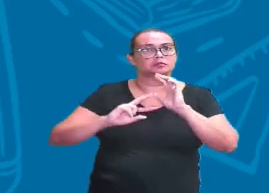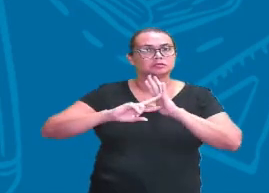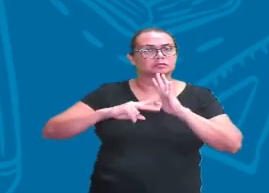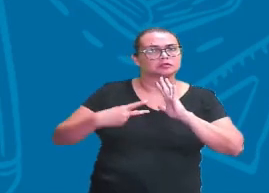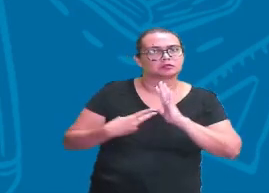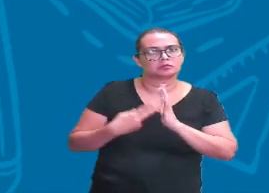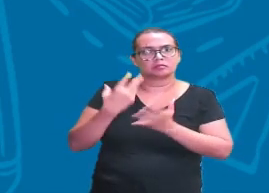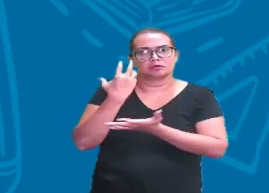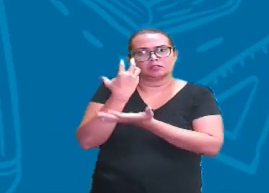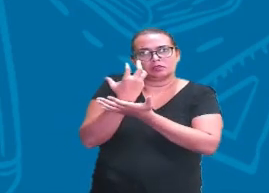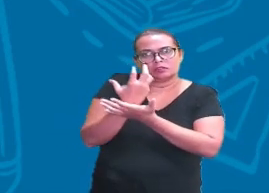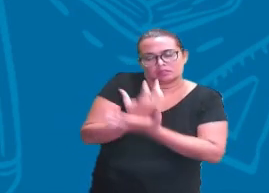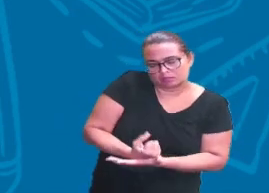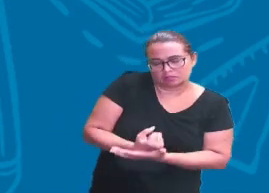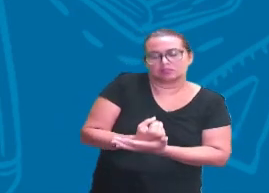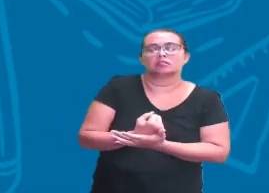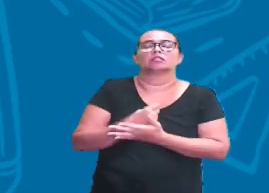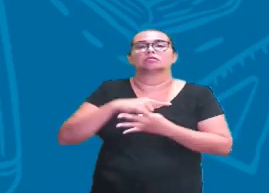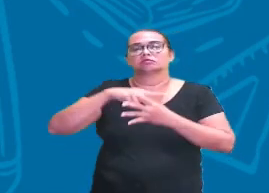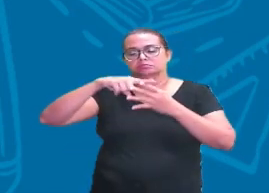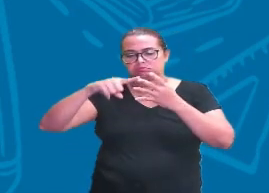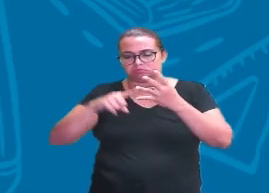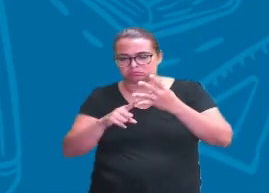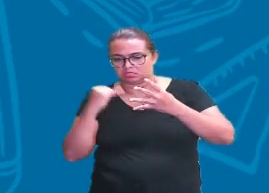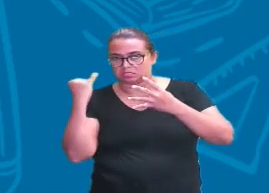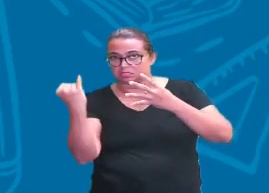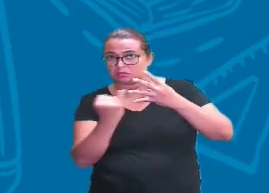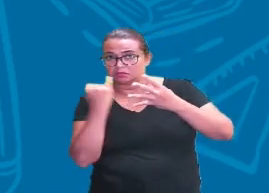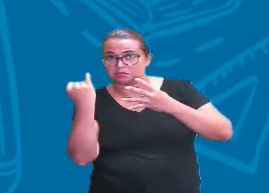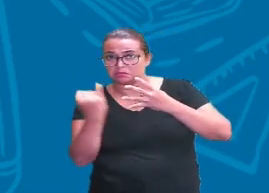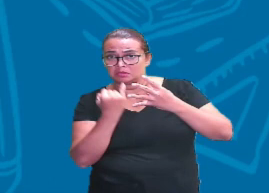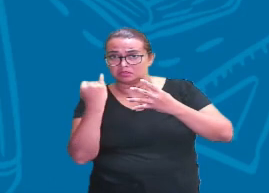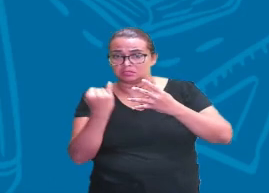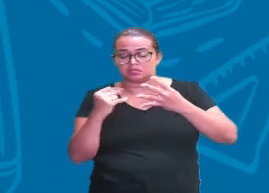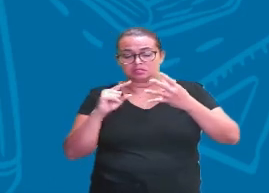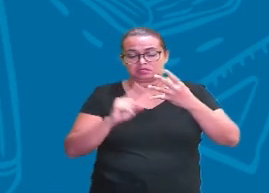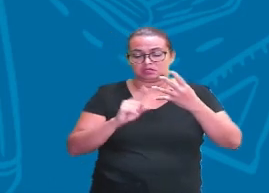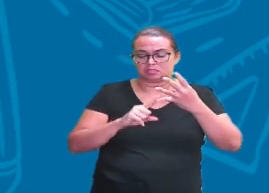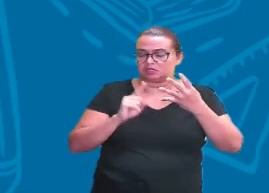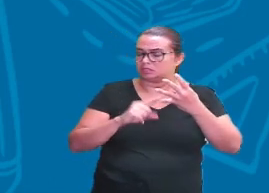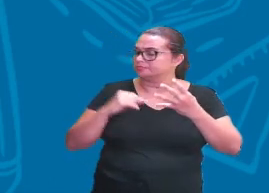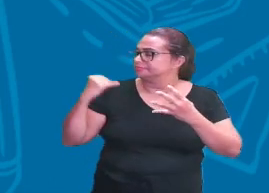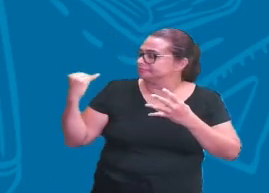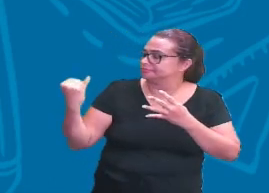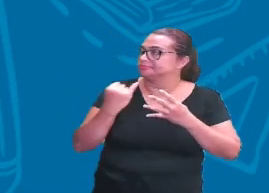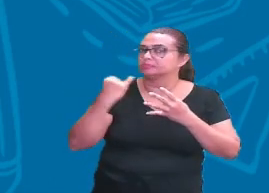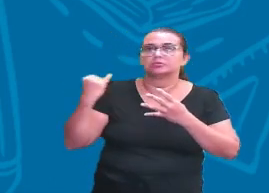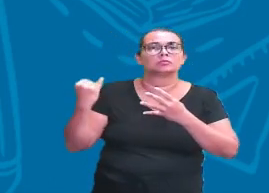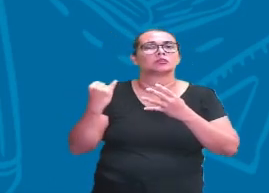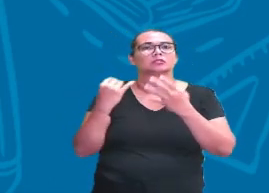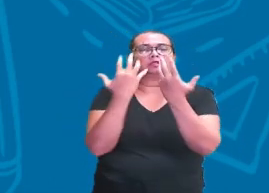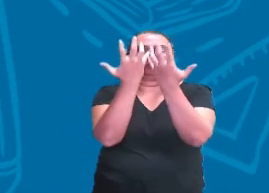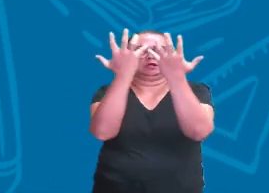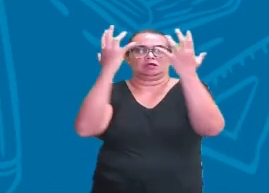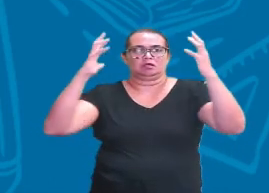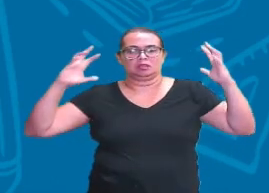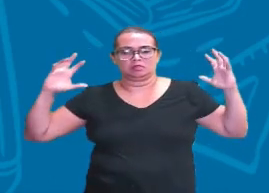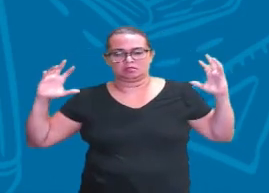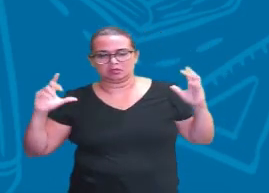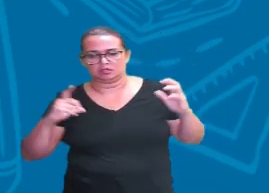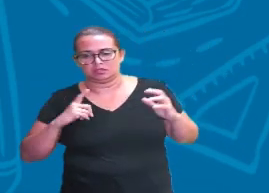é uma das 4 forças fundamentais existentes na natureza, tá bom? As outras grandezas fundamentais